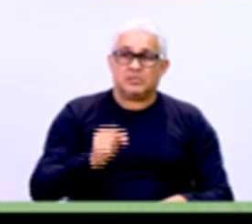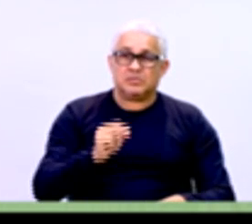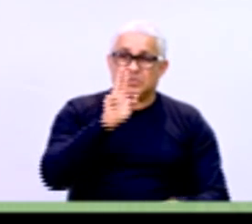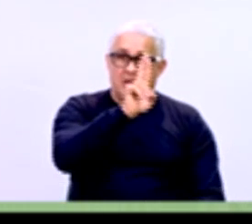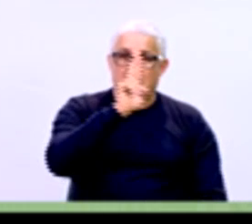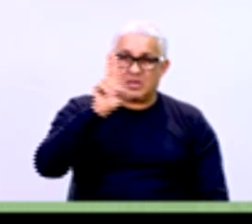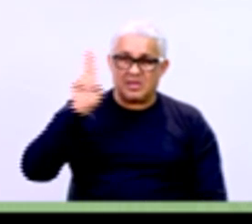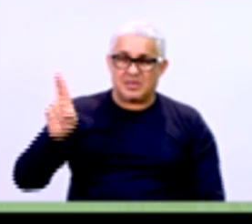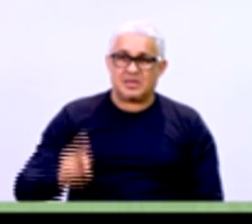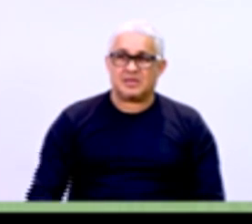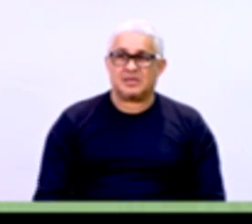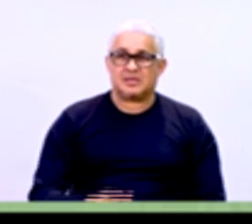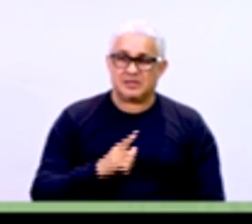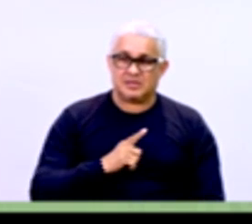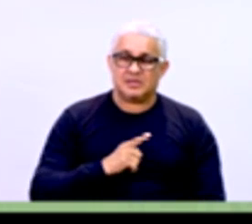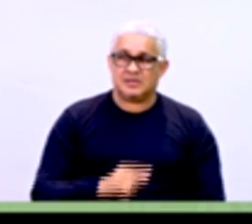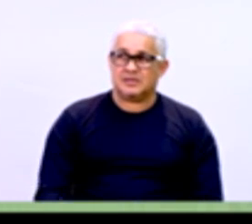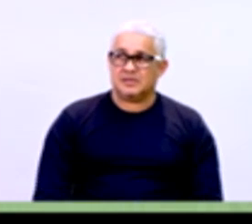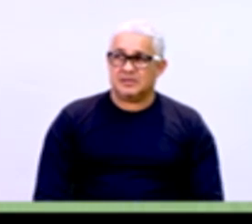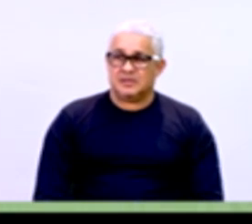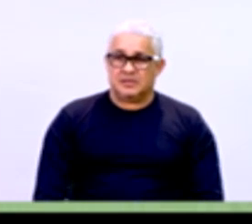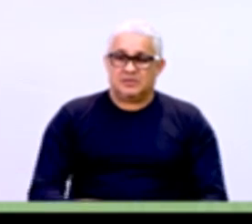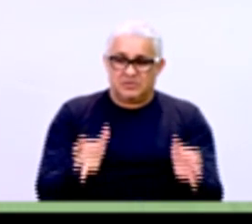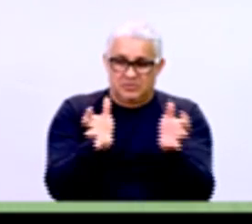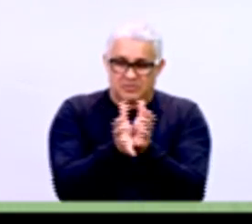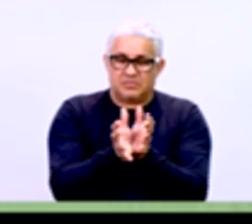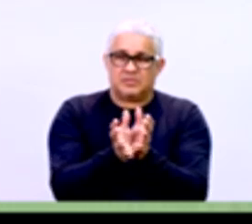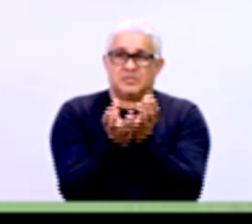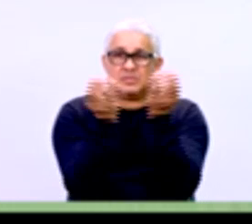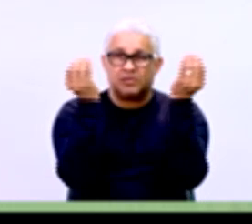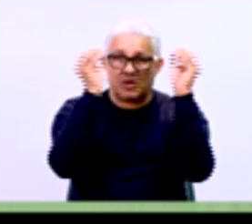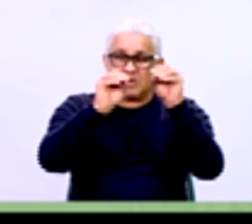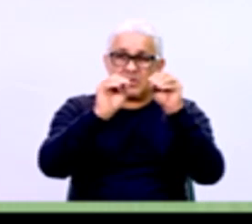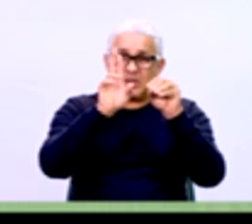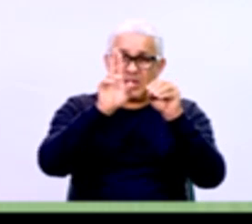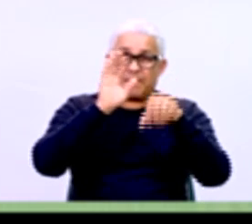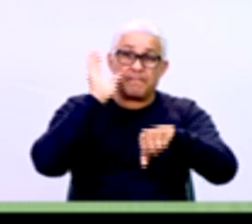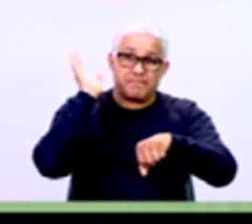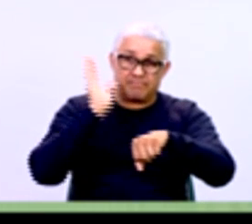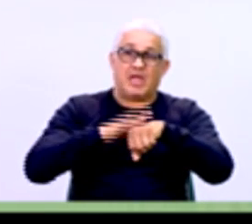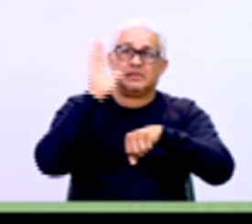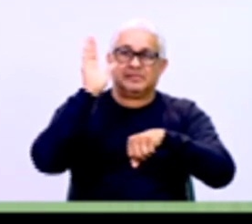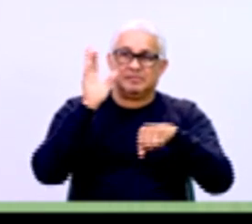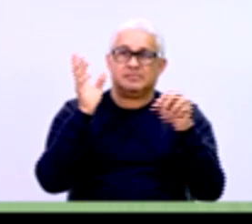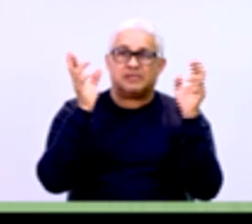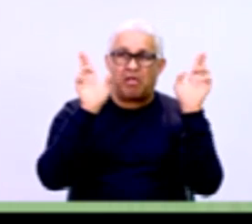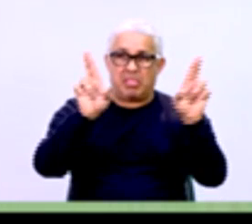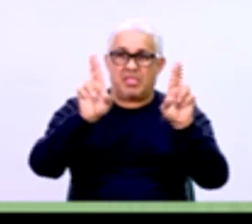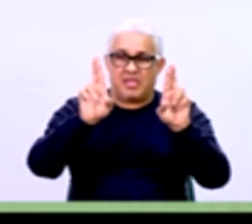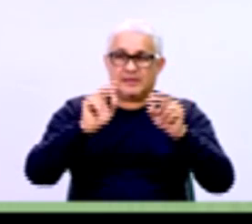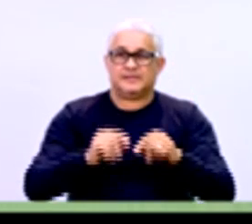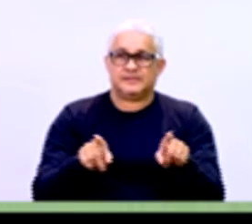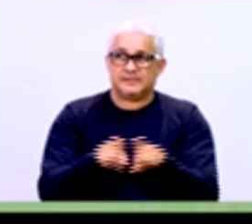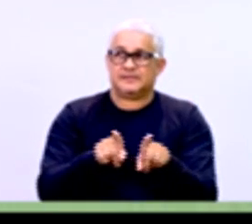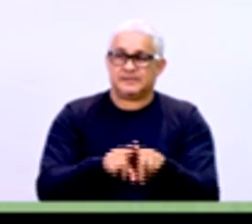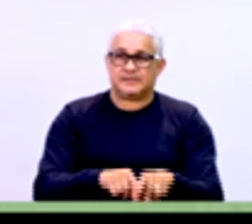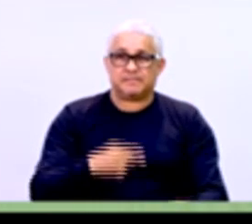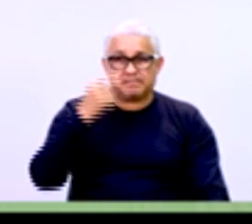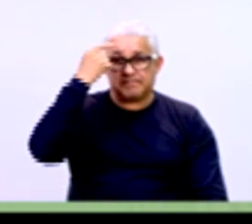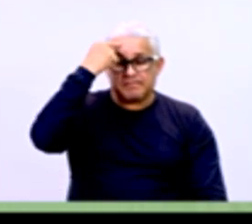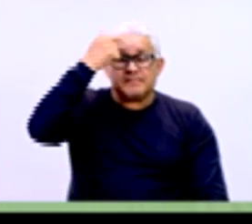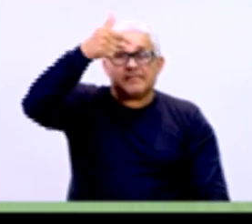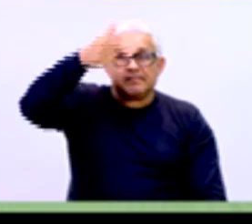R's. Atualmente existe um grupo que ainda coloca mais R ainda, além dos 3. E uma coisa bem interessante aqui é